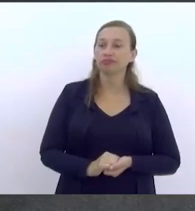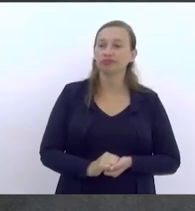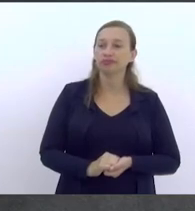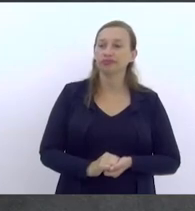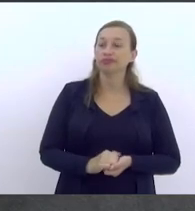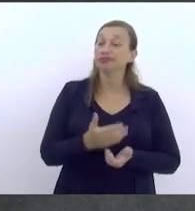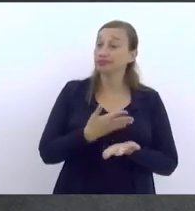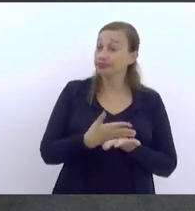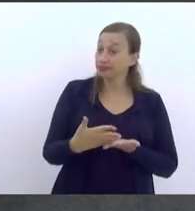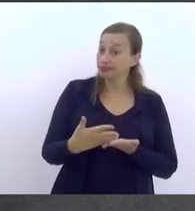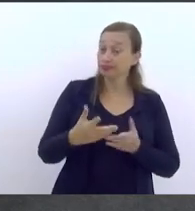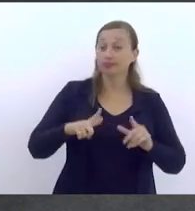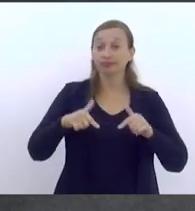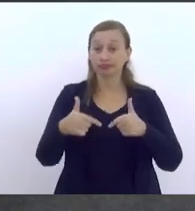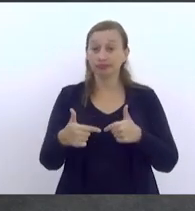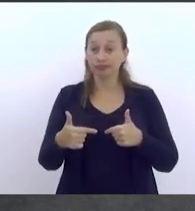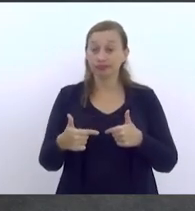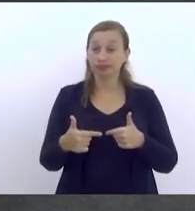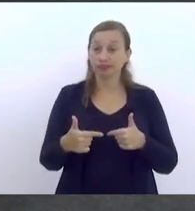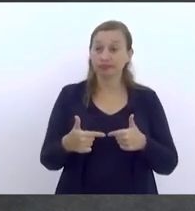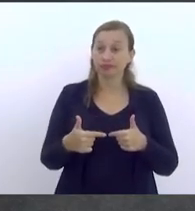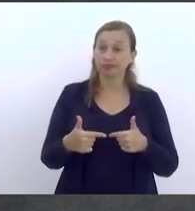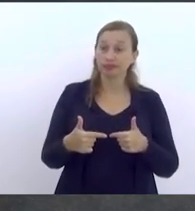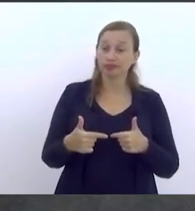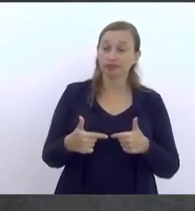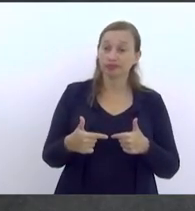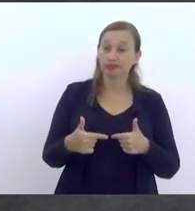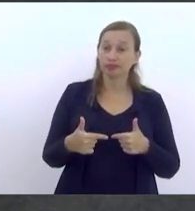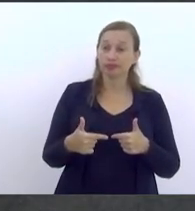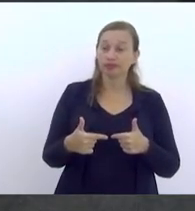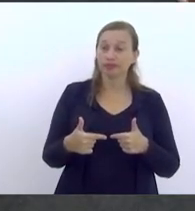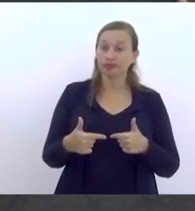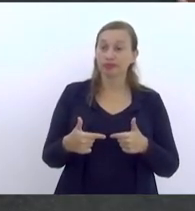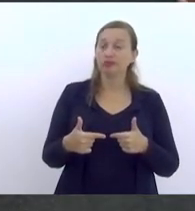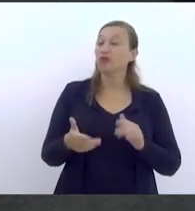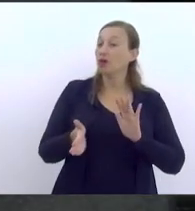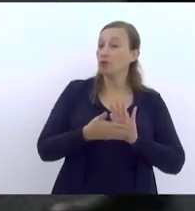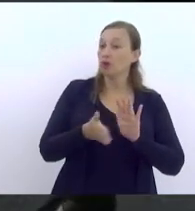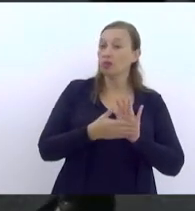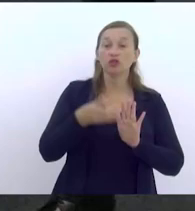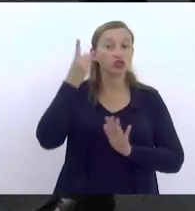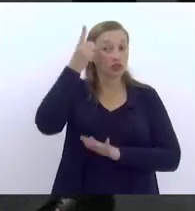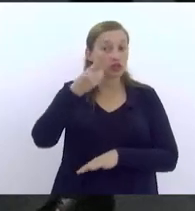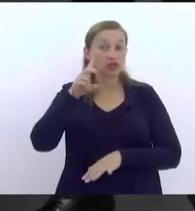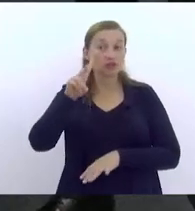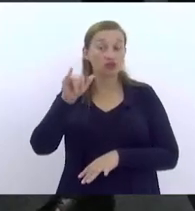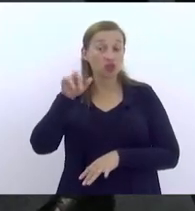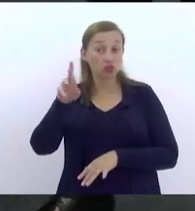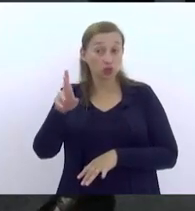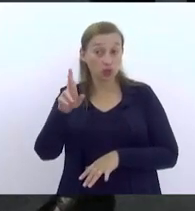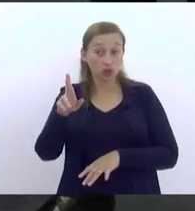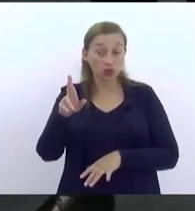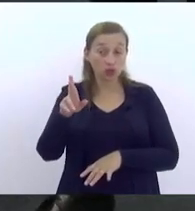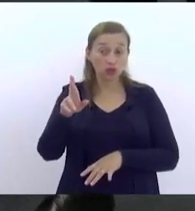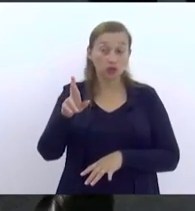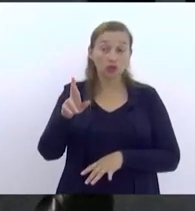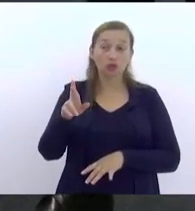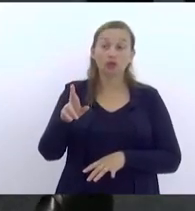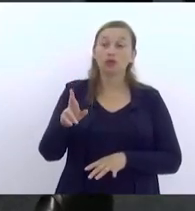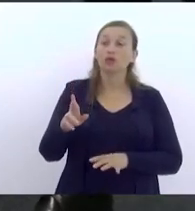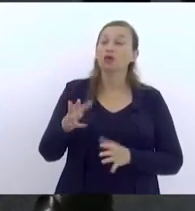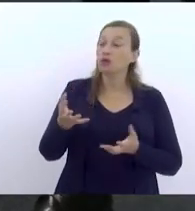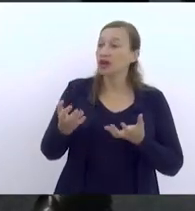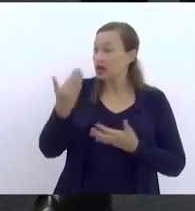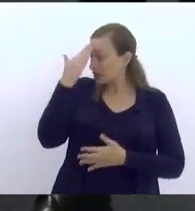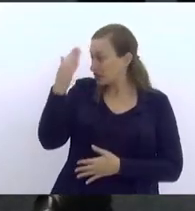o início da nossa ação trata de ação cautelar e nominata proposta pelo deputado Vitor Júnior como membro, e aí eu quero aqui